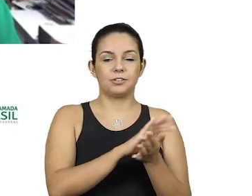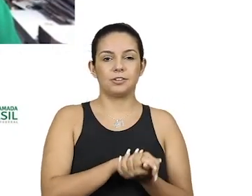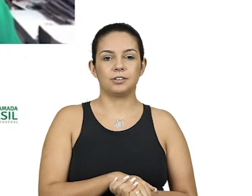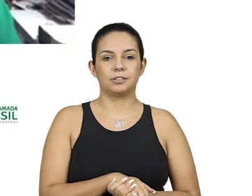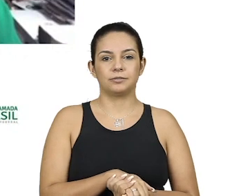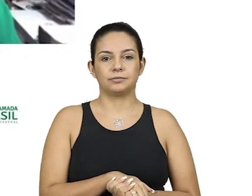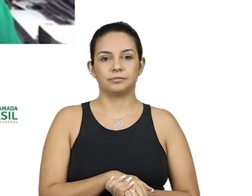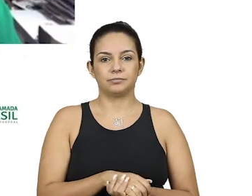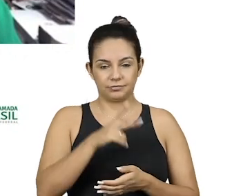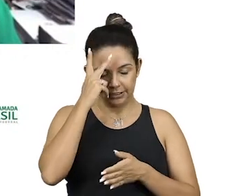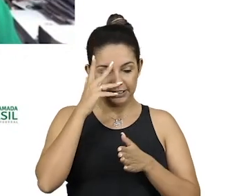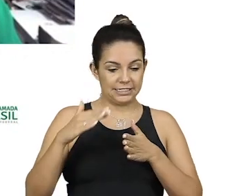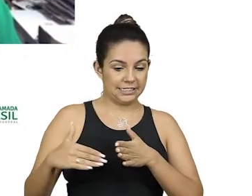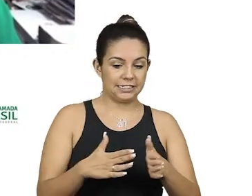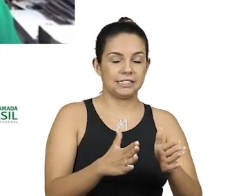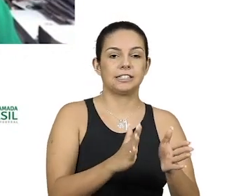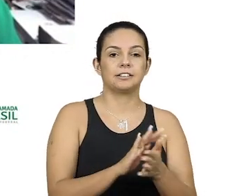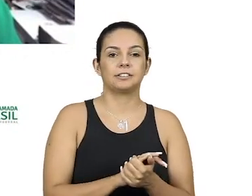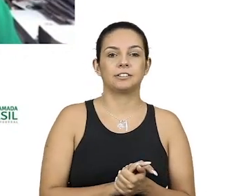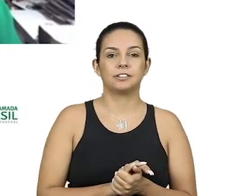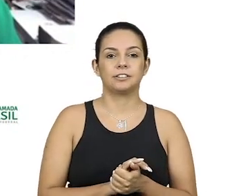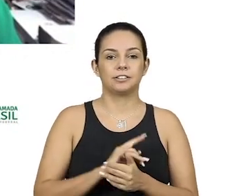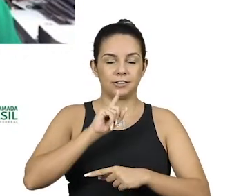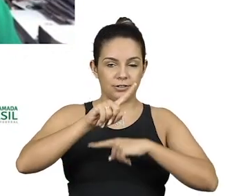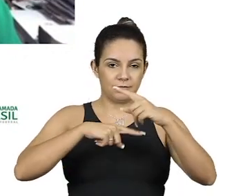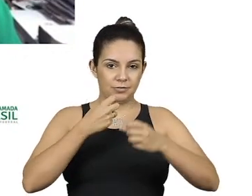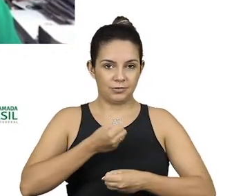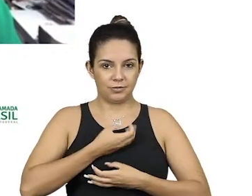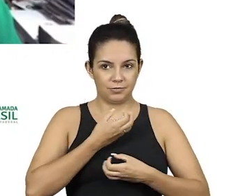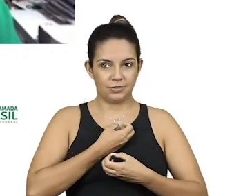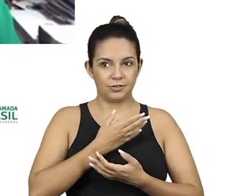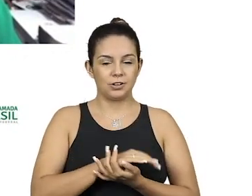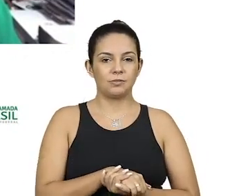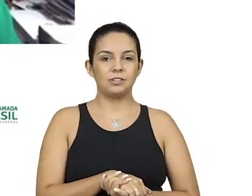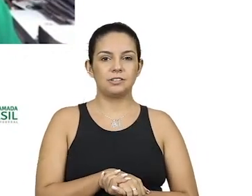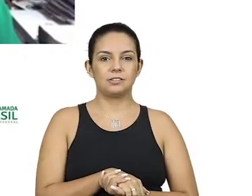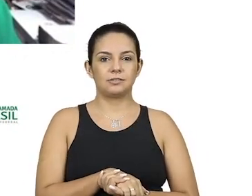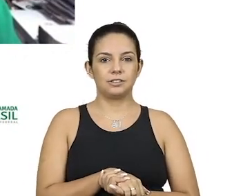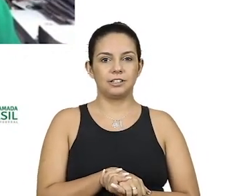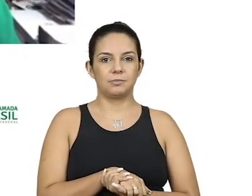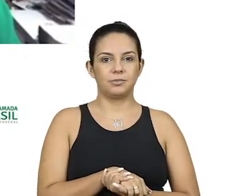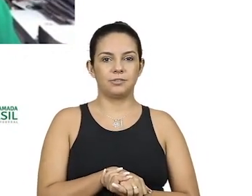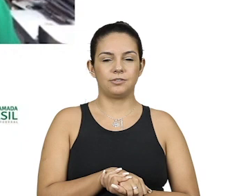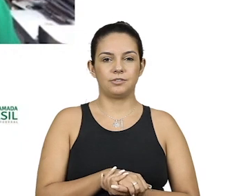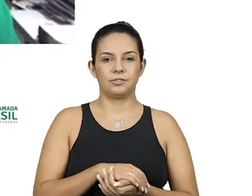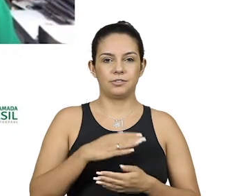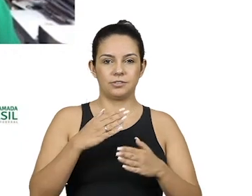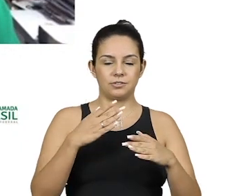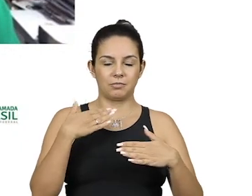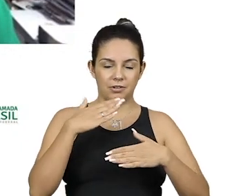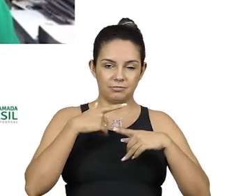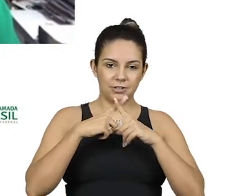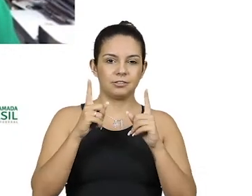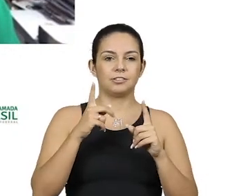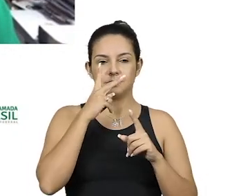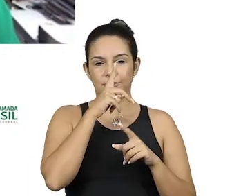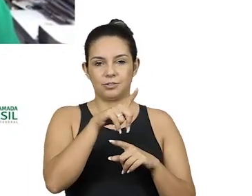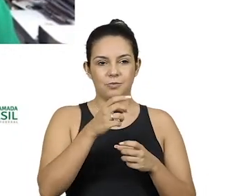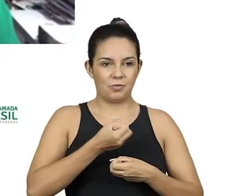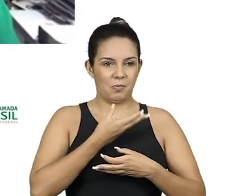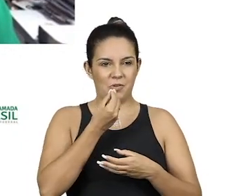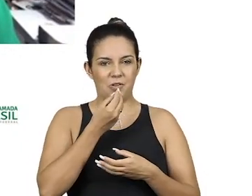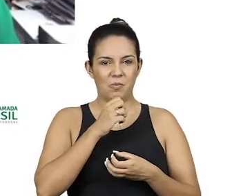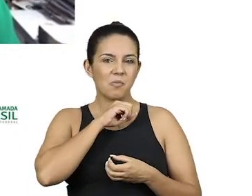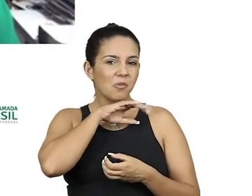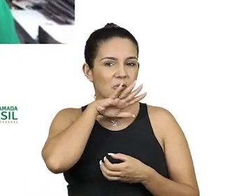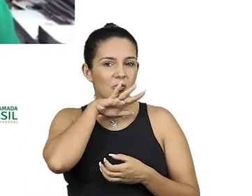para seguir. A voz do poeta era um parâmetro. Mas, achei seus poemas muito ruins,